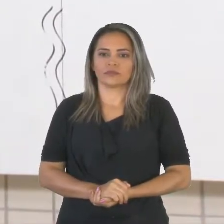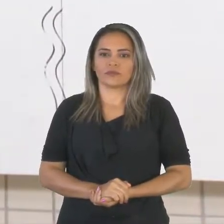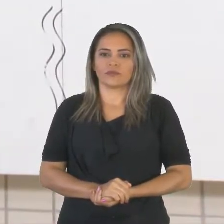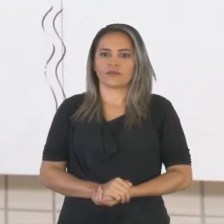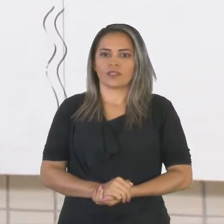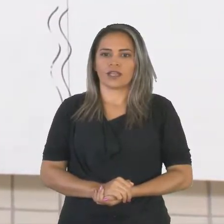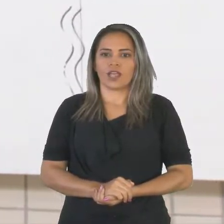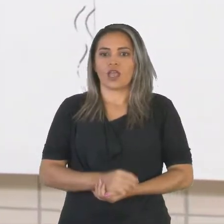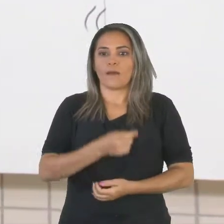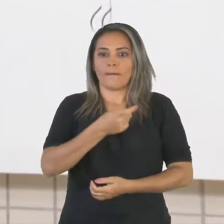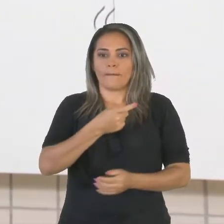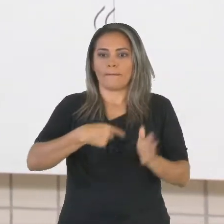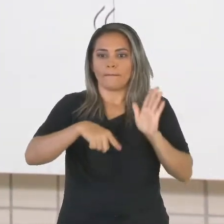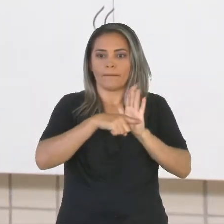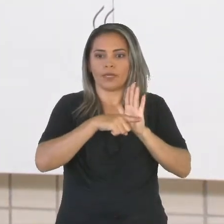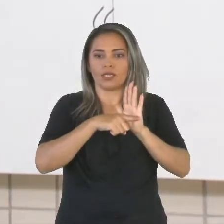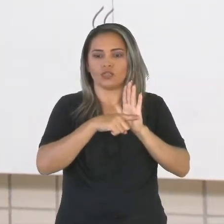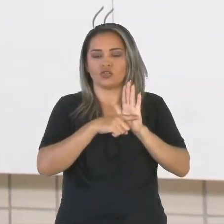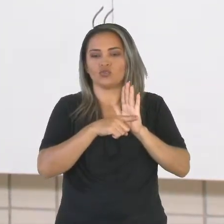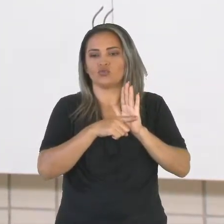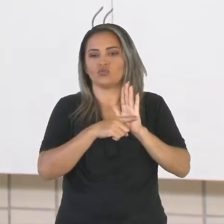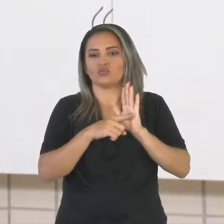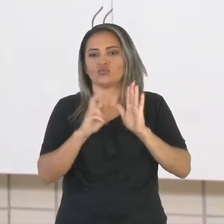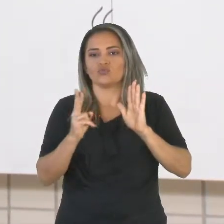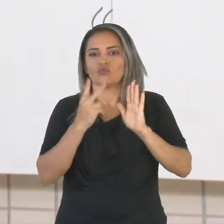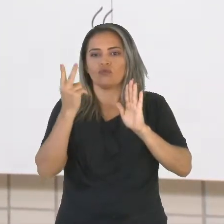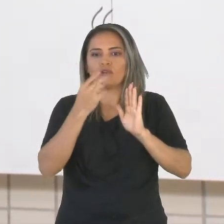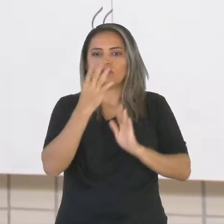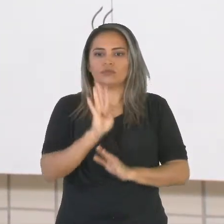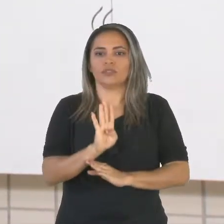Menos o valor de b, então menos o valor de b,